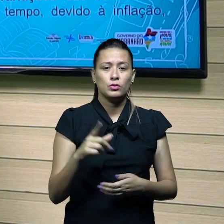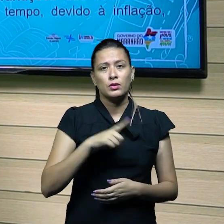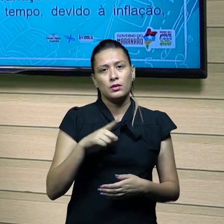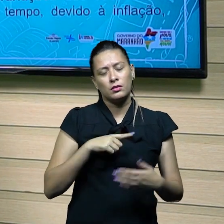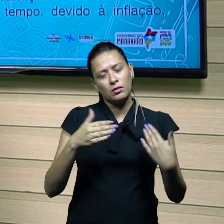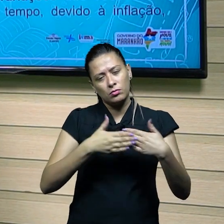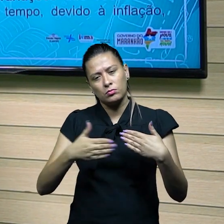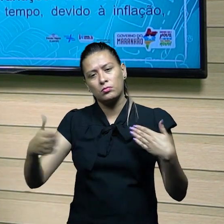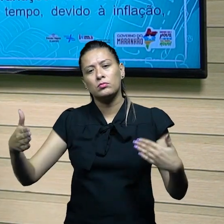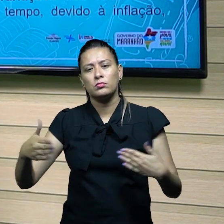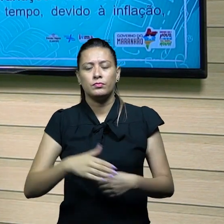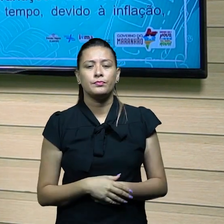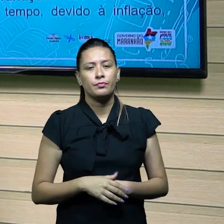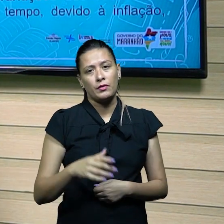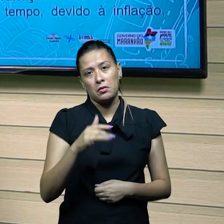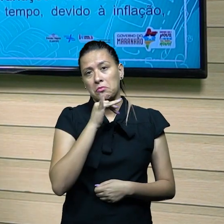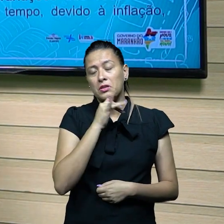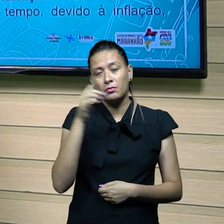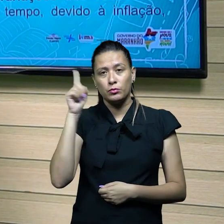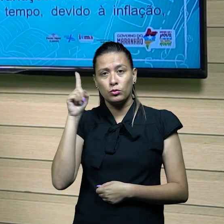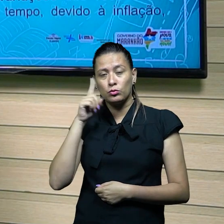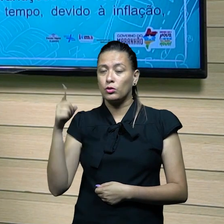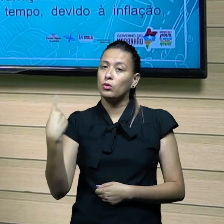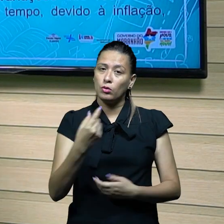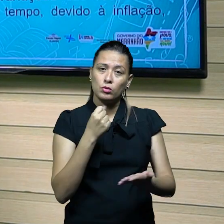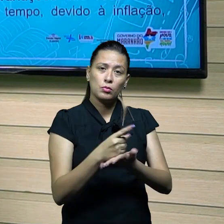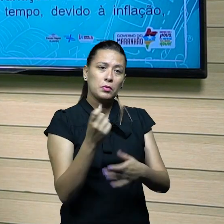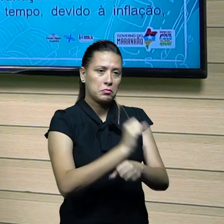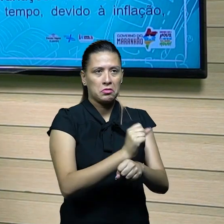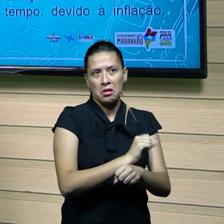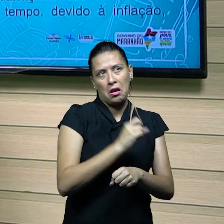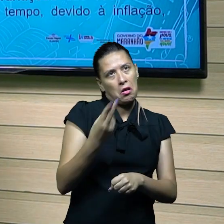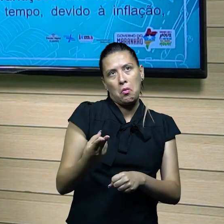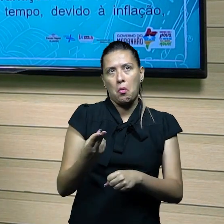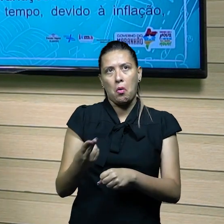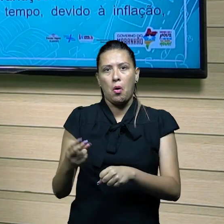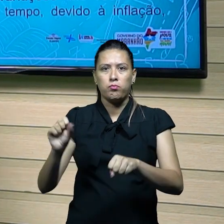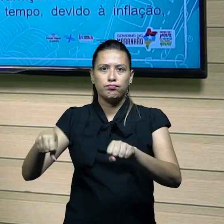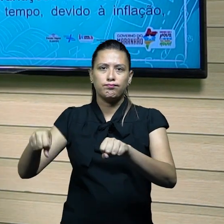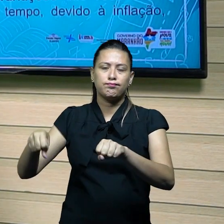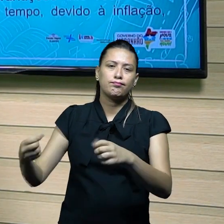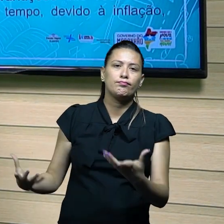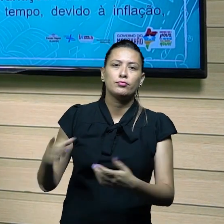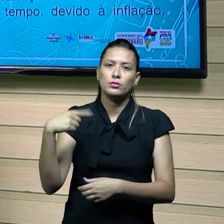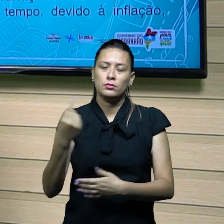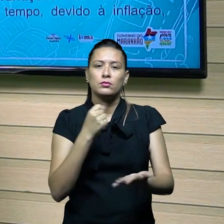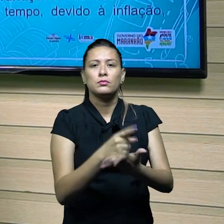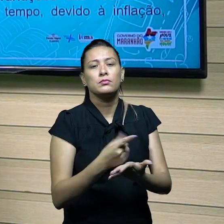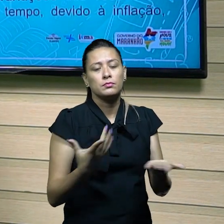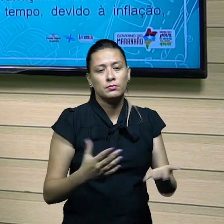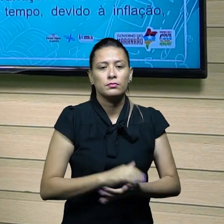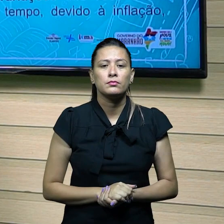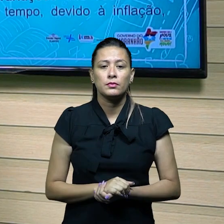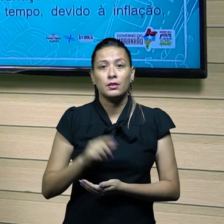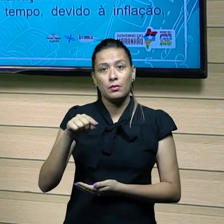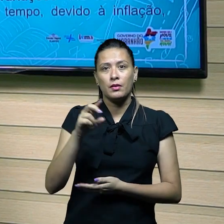ser depreciado com o tempo, ou seja, ele vai ser necessário, ele vai começar a perder valor, ele vai começar a sofrer desgastes, como por exemplo, pneu, óleo precisa